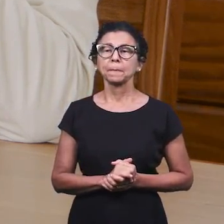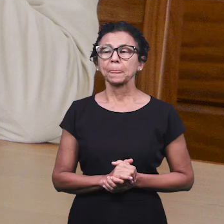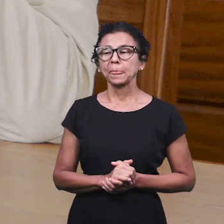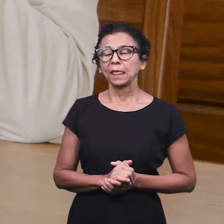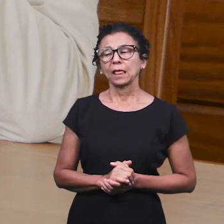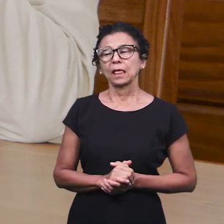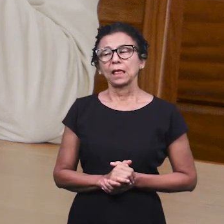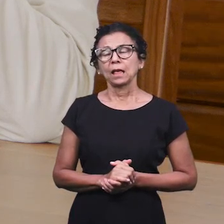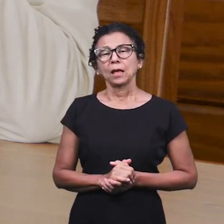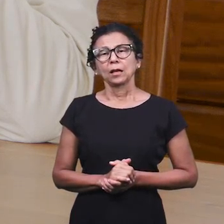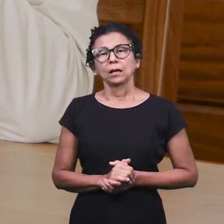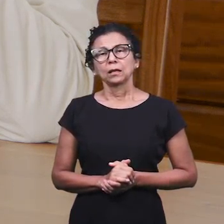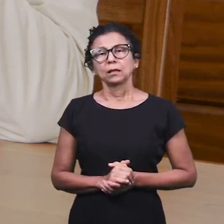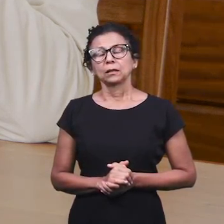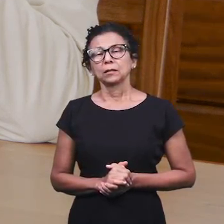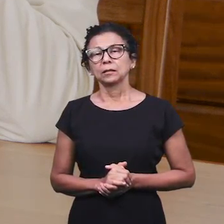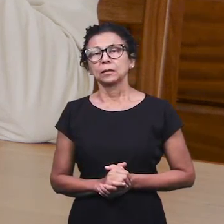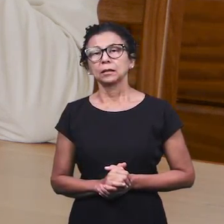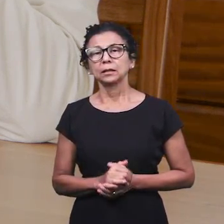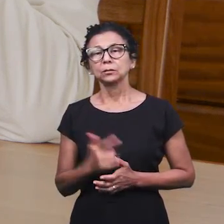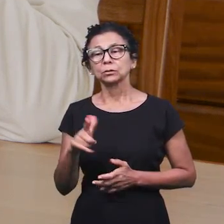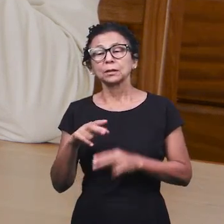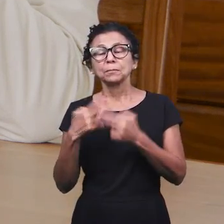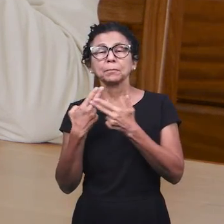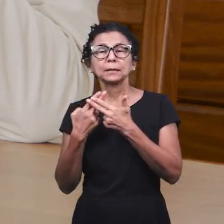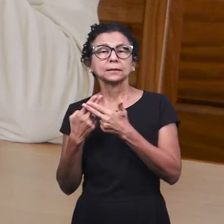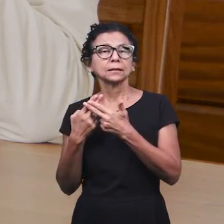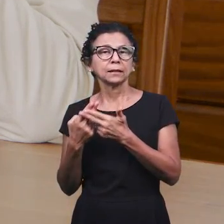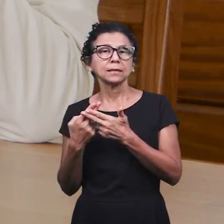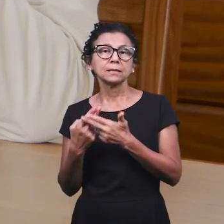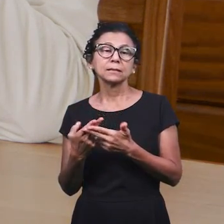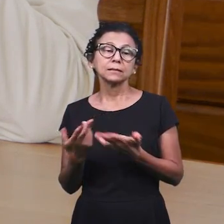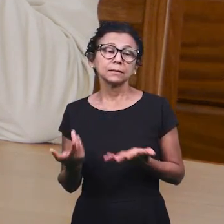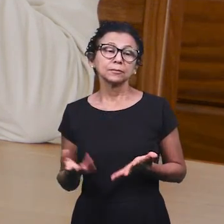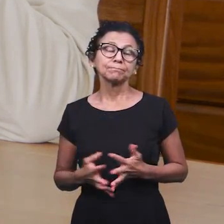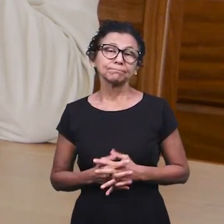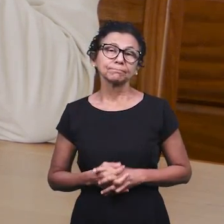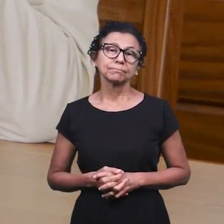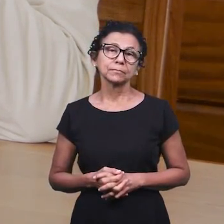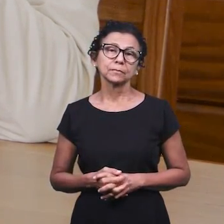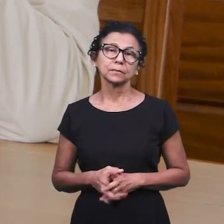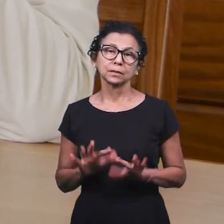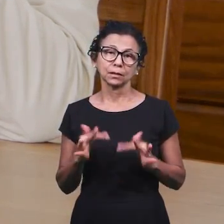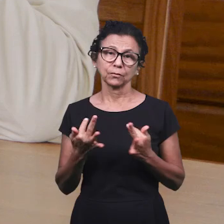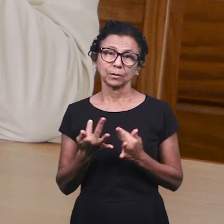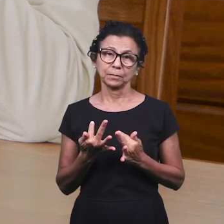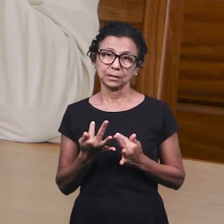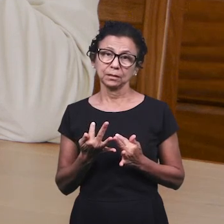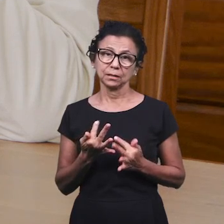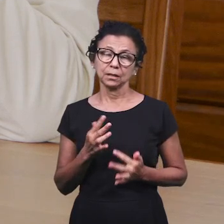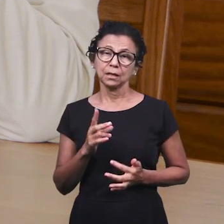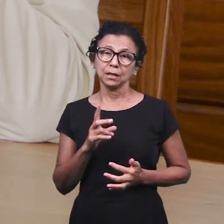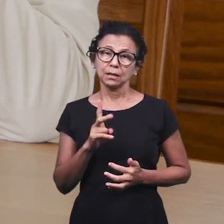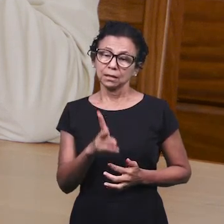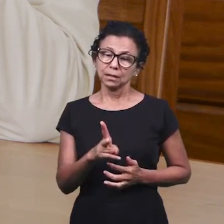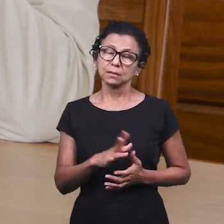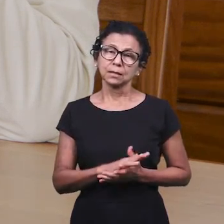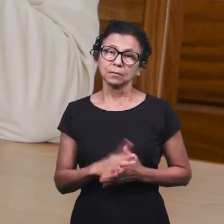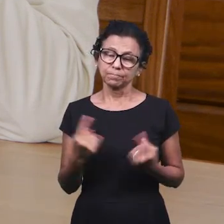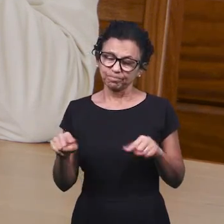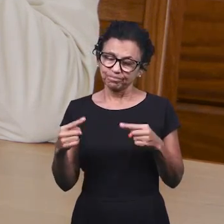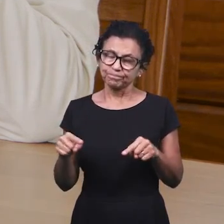pessoa às vezes não resiste àquela pressão. Família, ela vai sofrer sem pressão mesmo. Vai sofrer sem